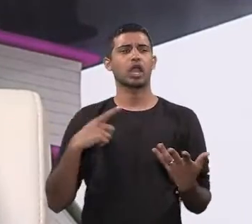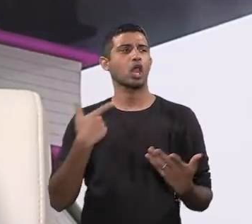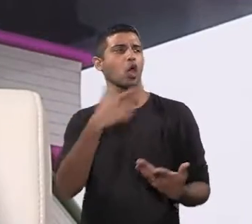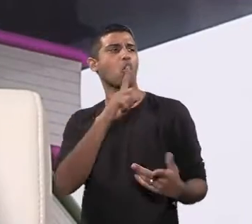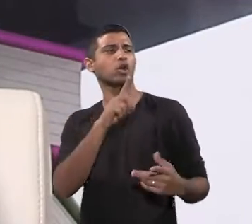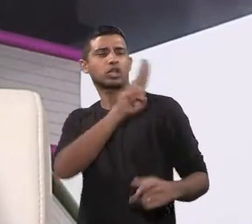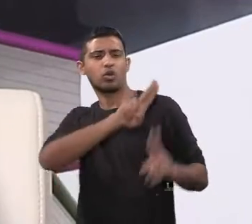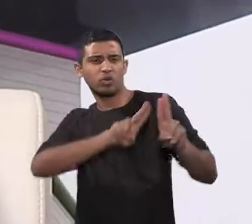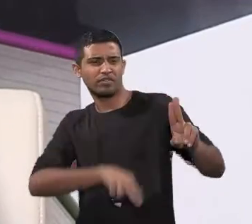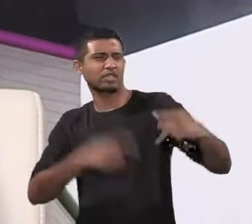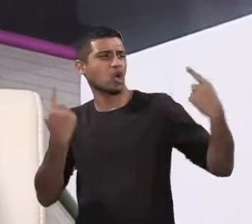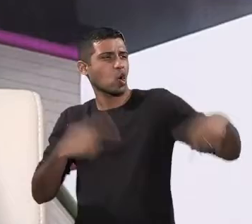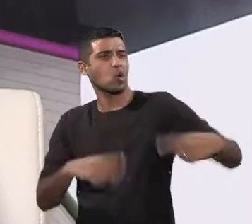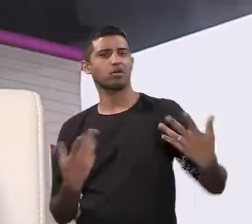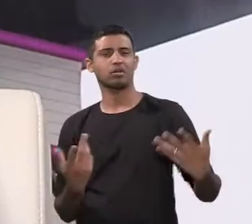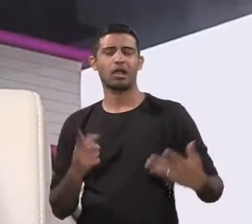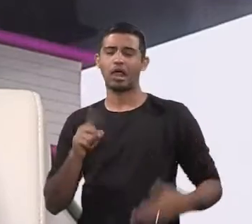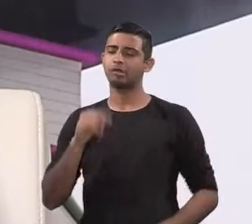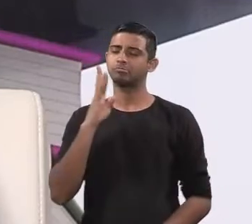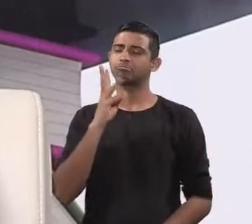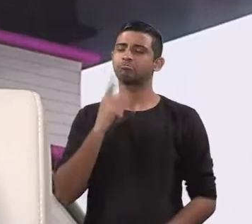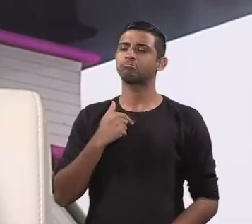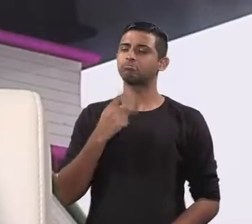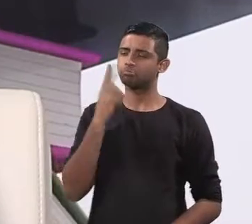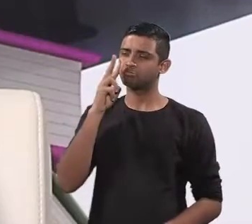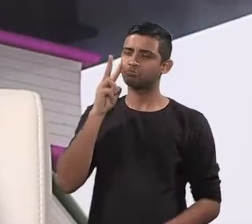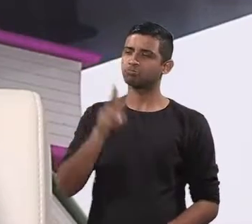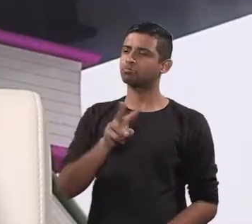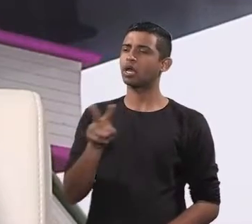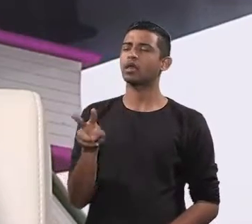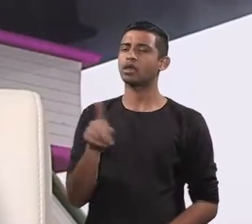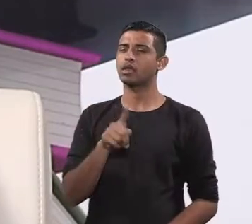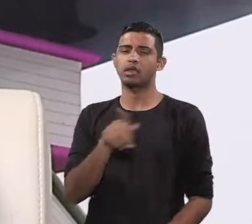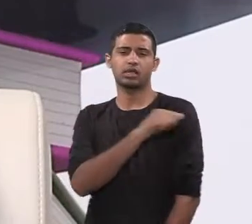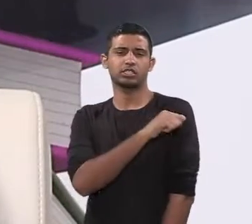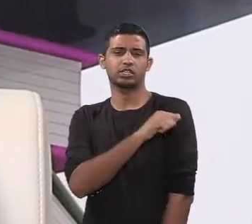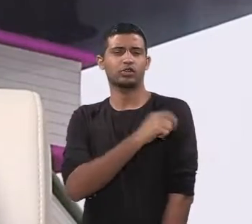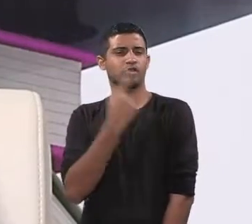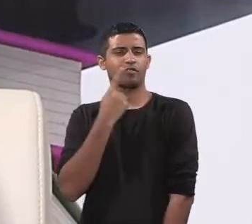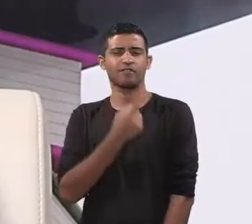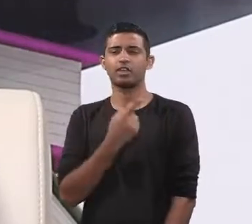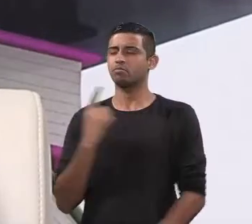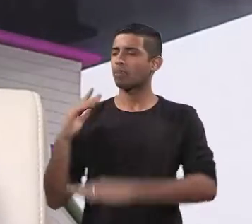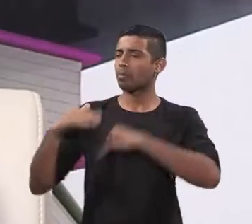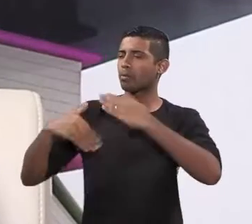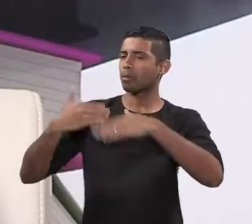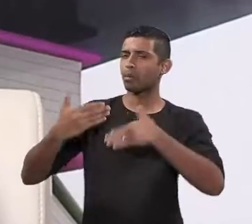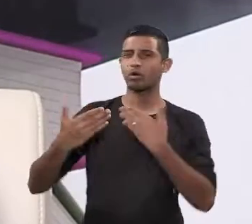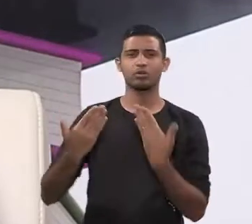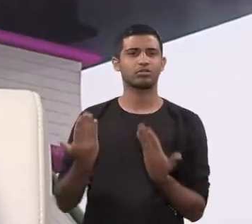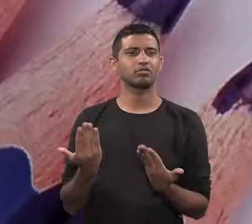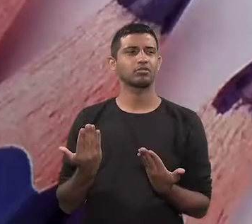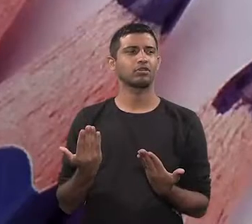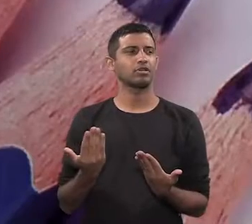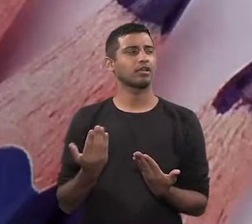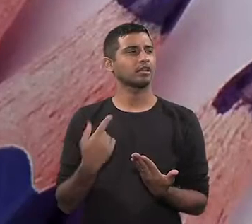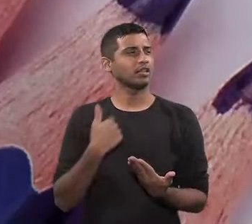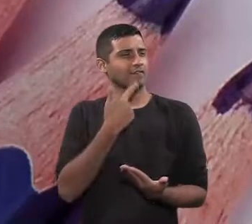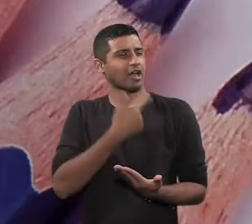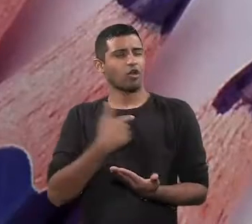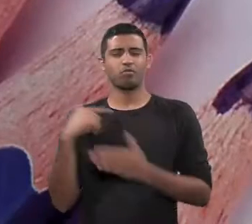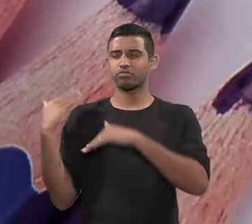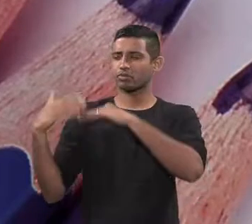com outras universidades. E isso é muito bacana. A gente observa que, de fato, são alunos que vêm com um diferencial para a gente. Sim, você falou vem